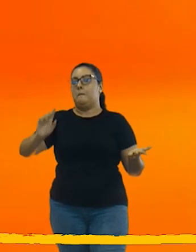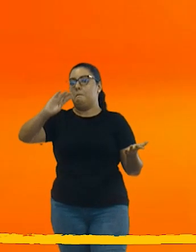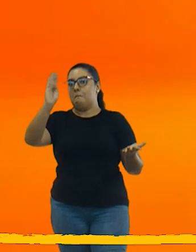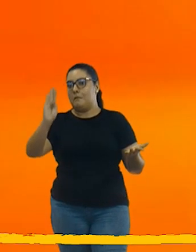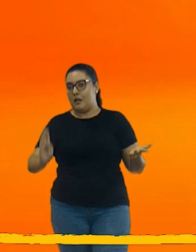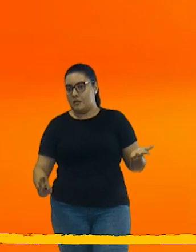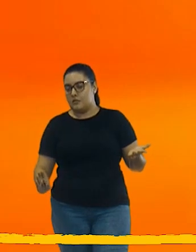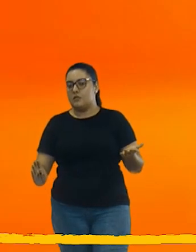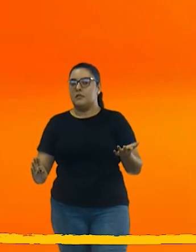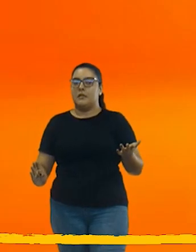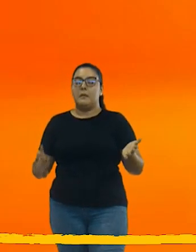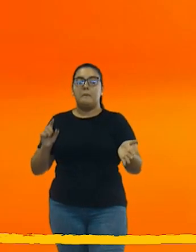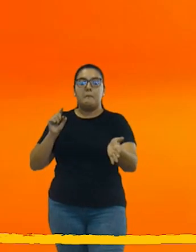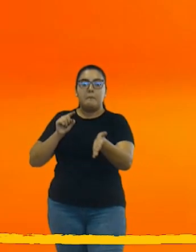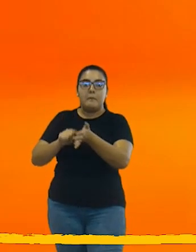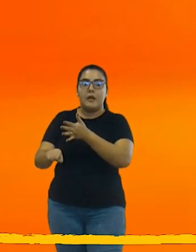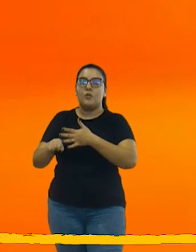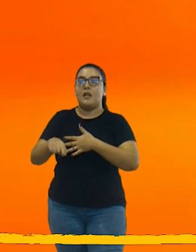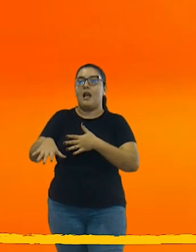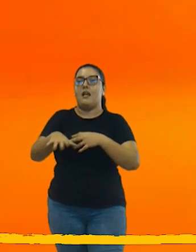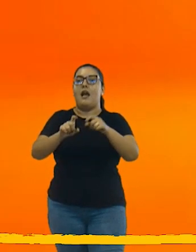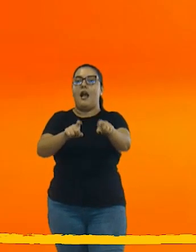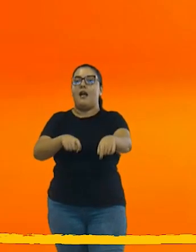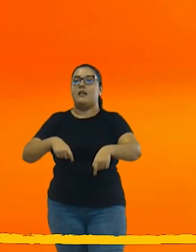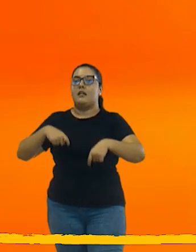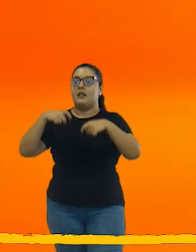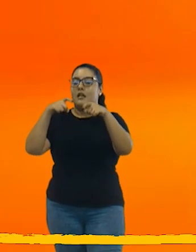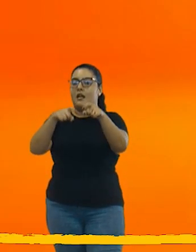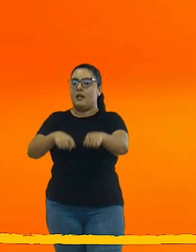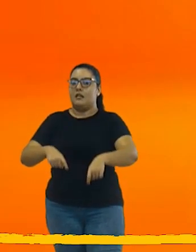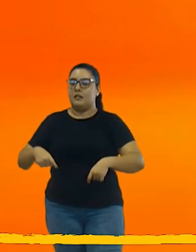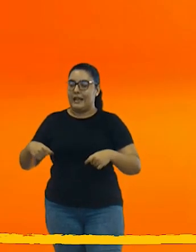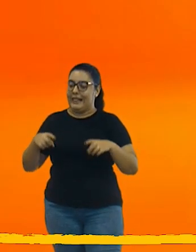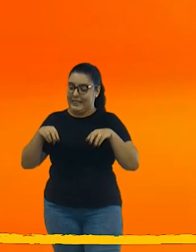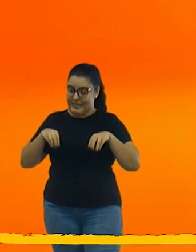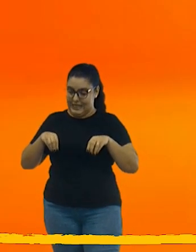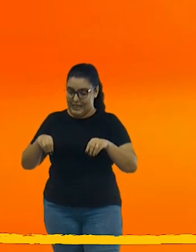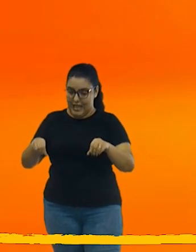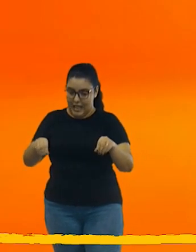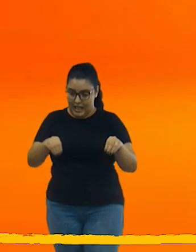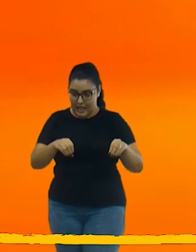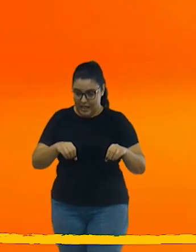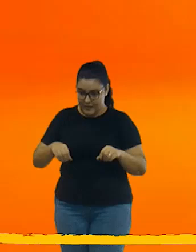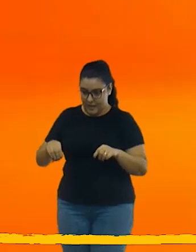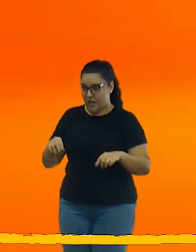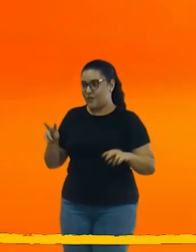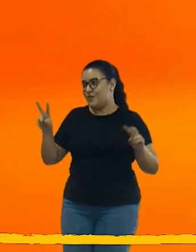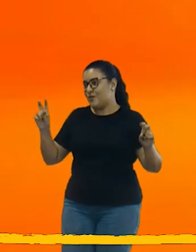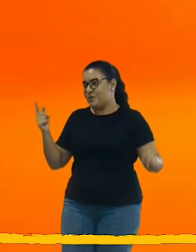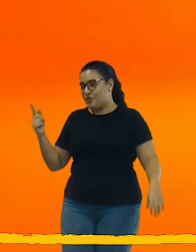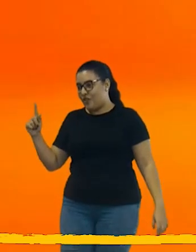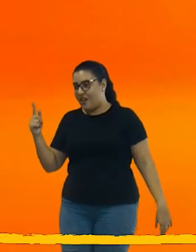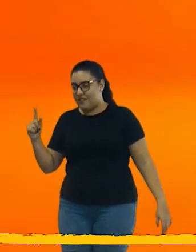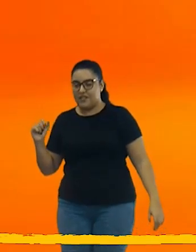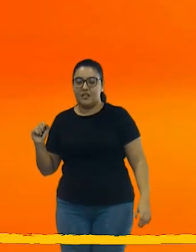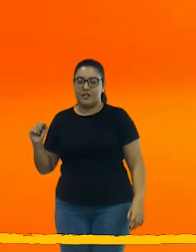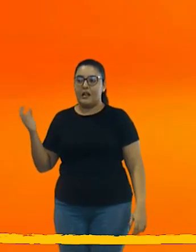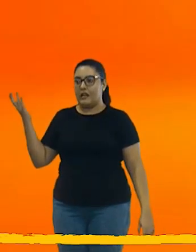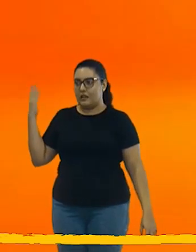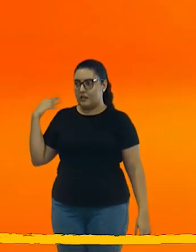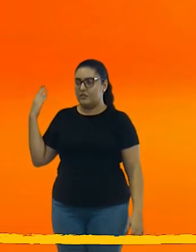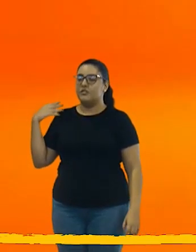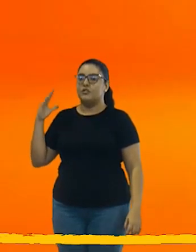brasileira a questão agrária, a questão da terra, a questão da geografia, que foi tão